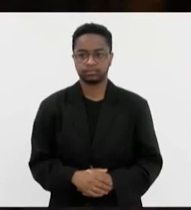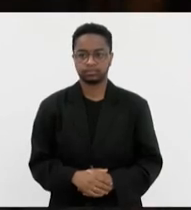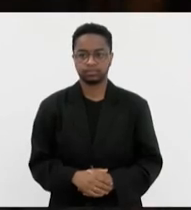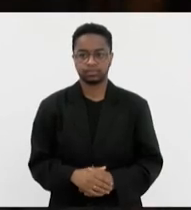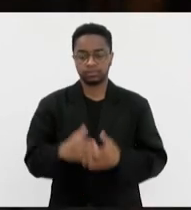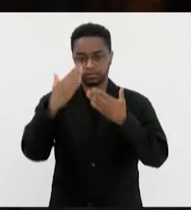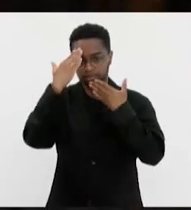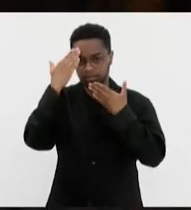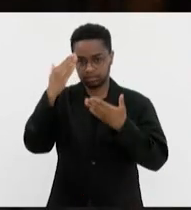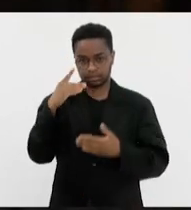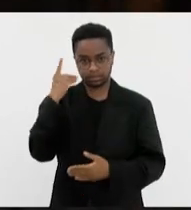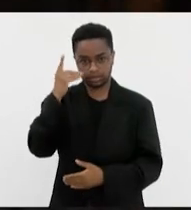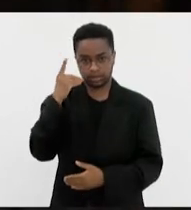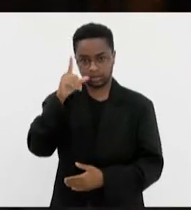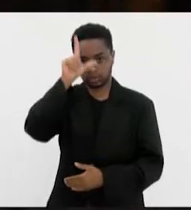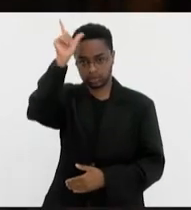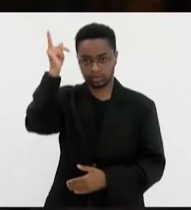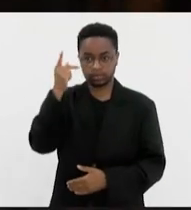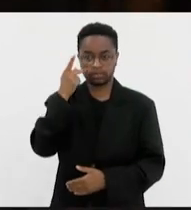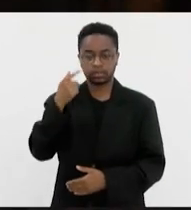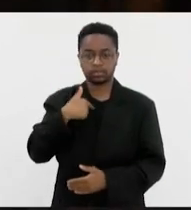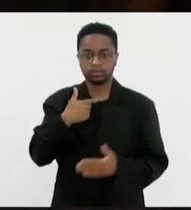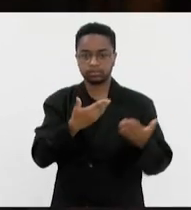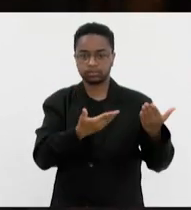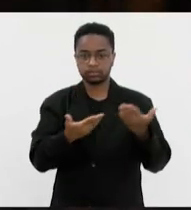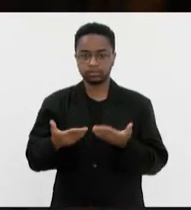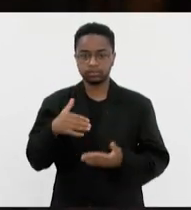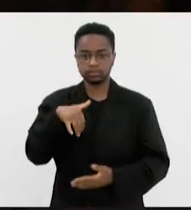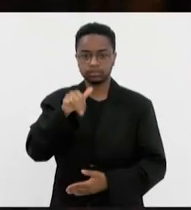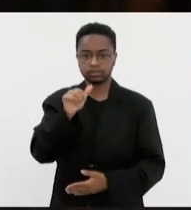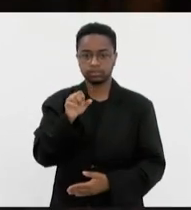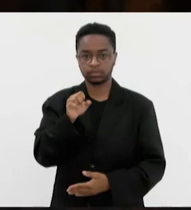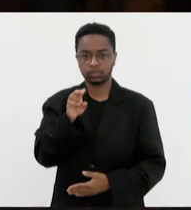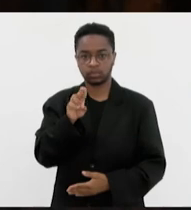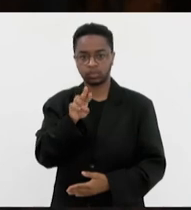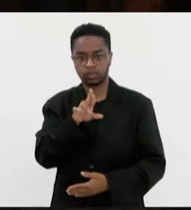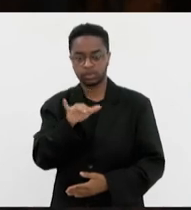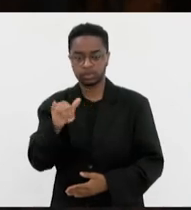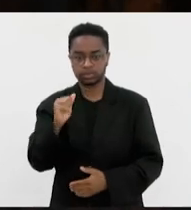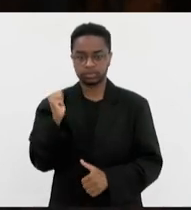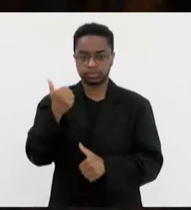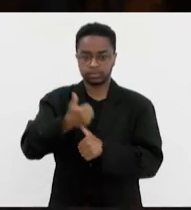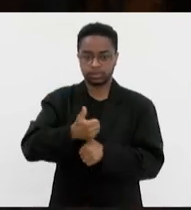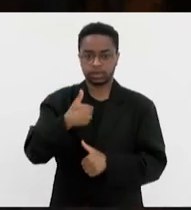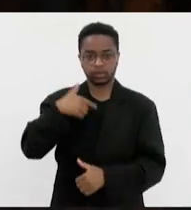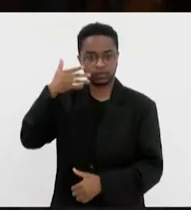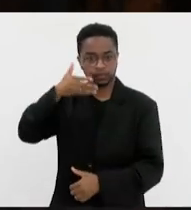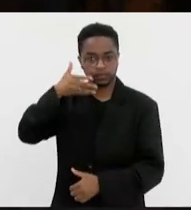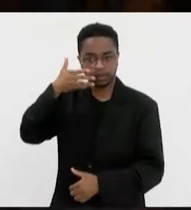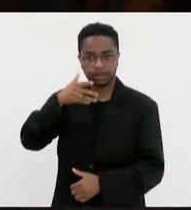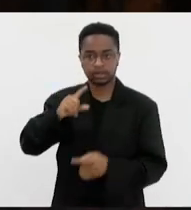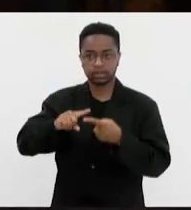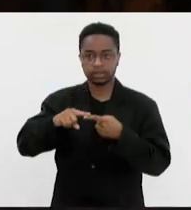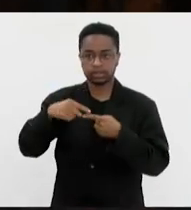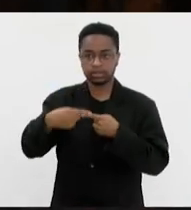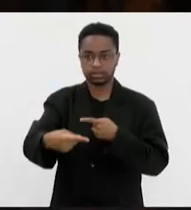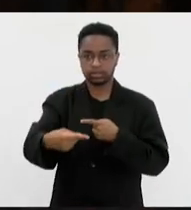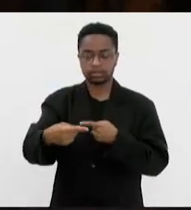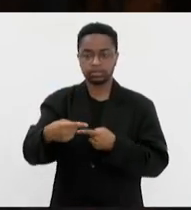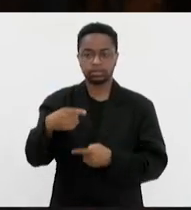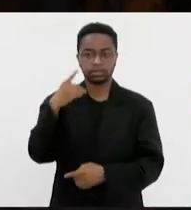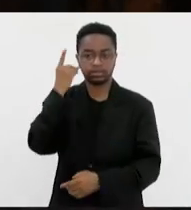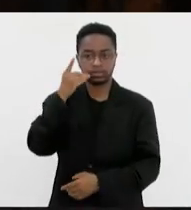Obrigado, Luiz Paulo. Convido o deputado Yuri para presidir enquanto eu faço minha fala. E na proximidade vai ser o